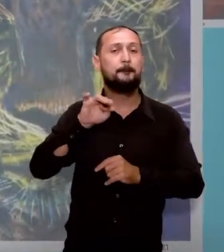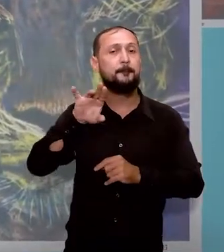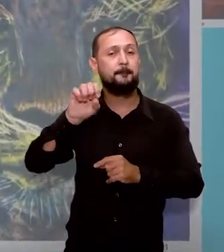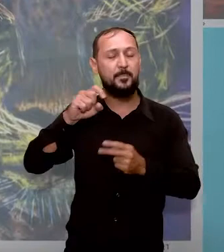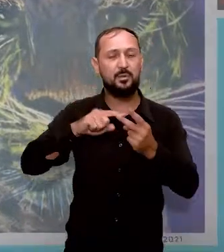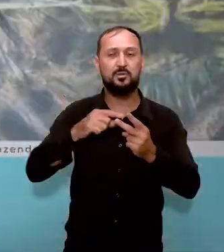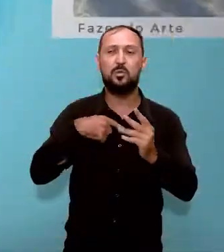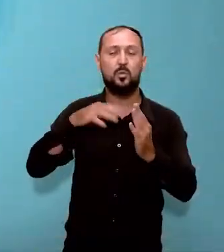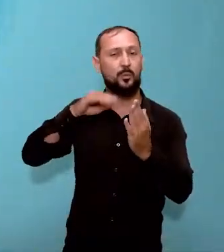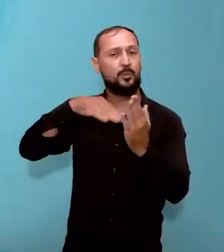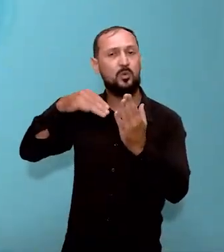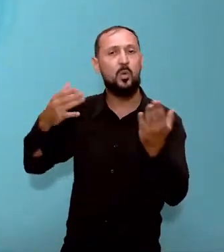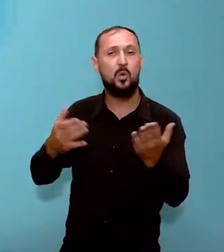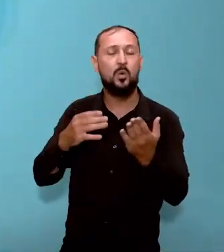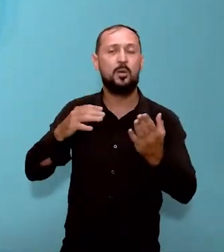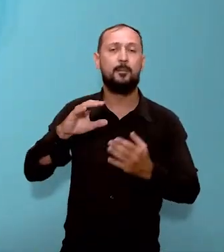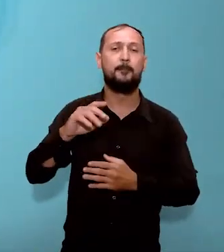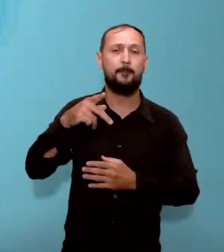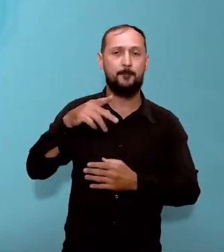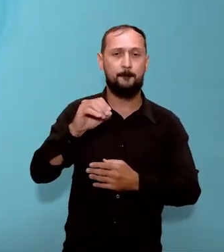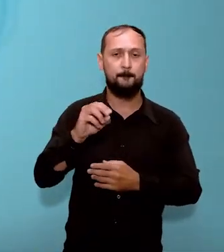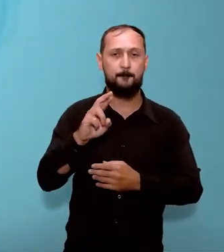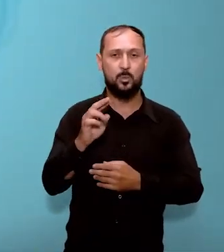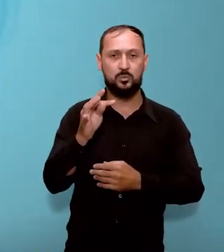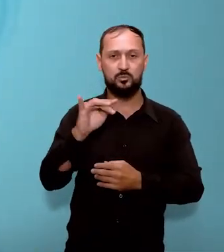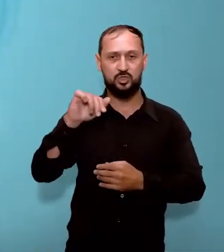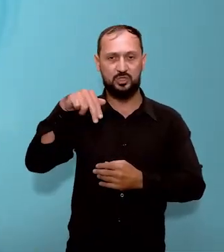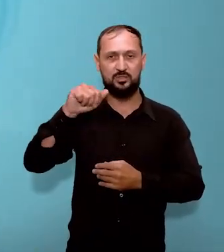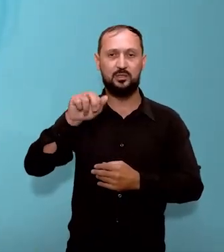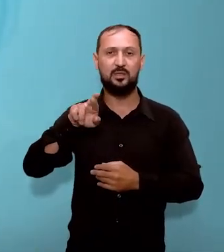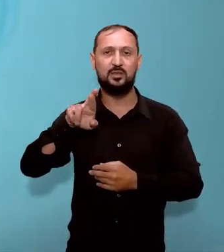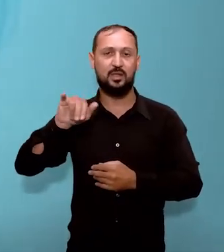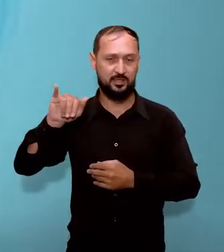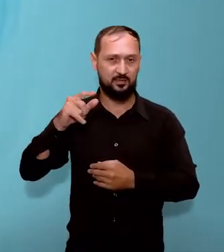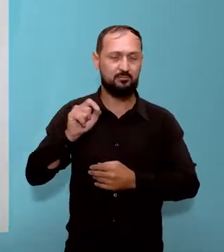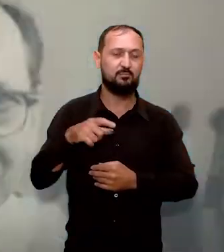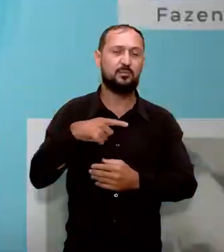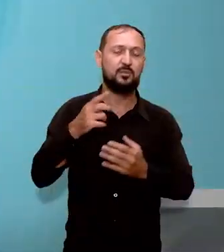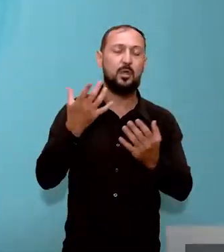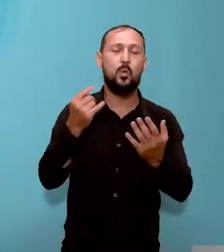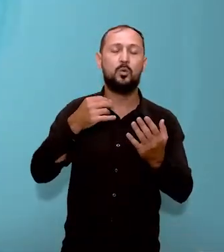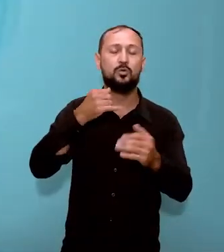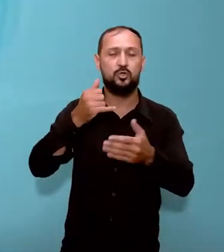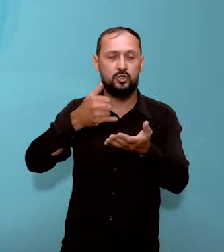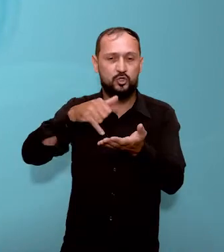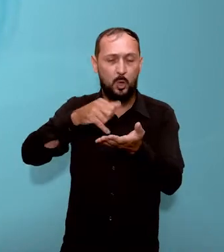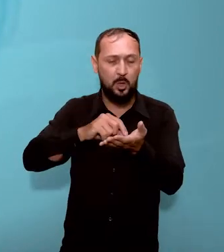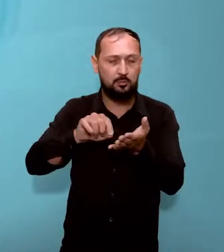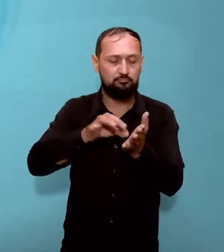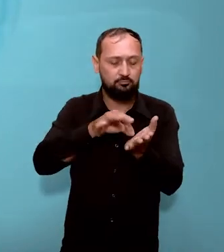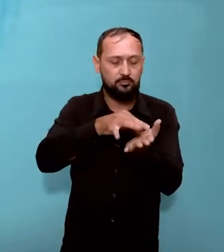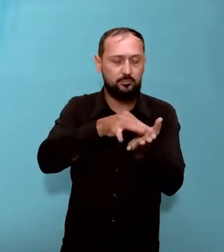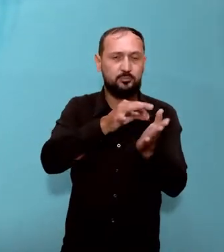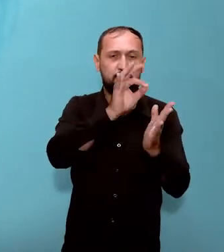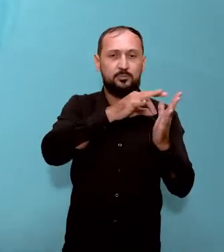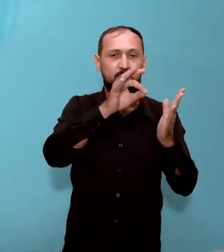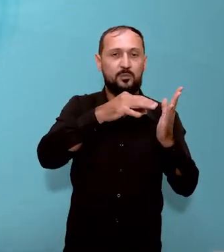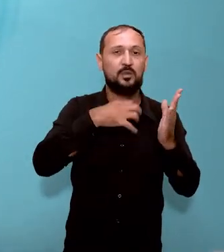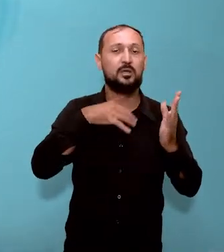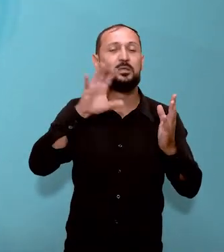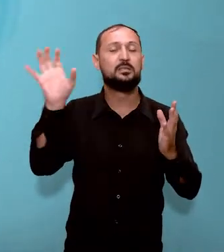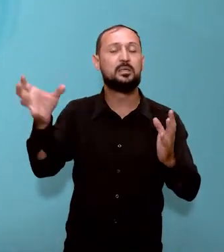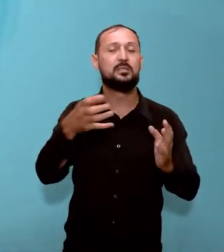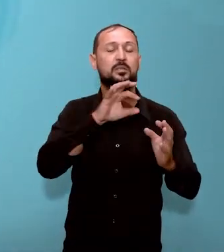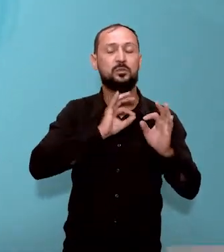cubismo, com traços do pintor brasileiro Cândido Portinari. Também há quadros a óleo e na série das onças